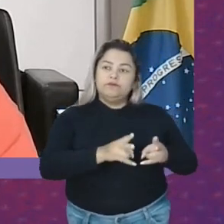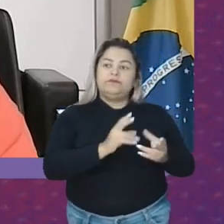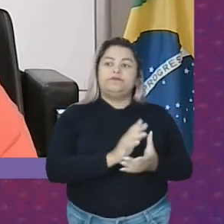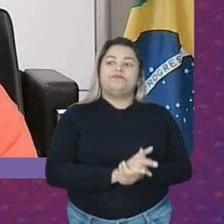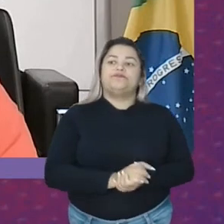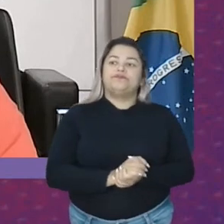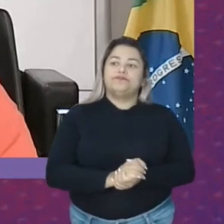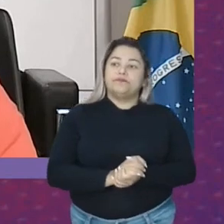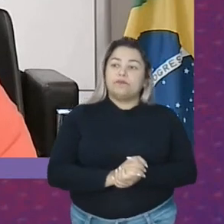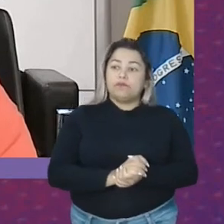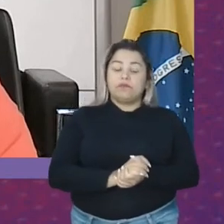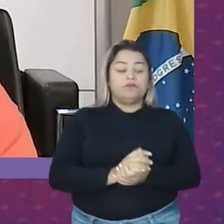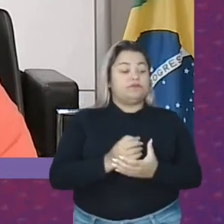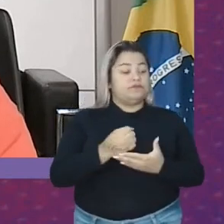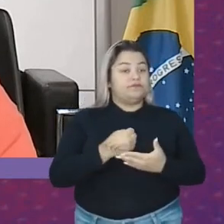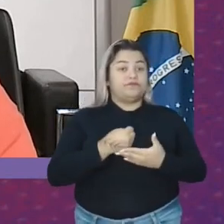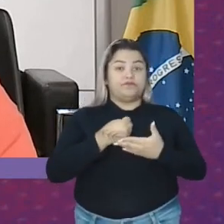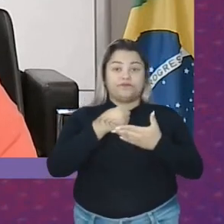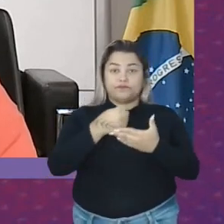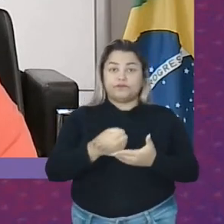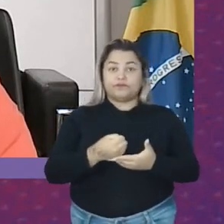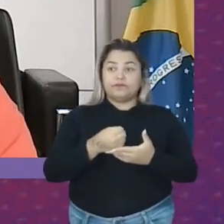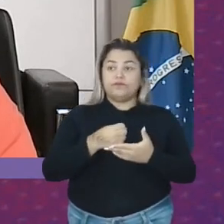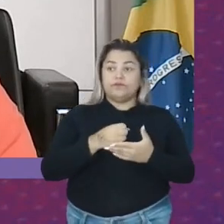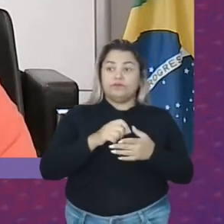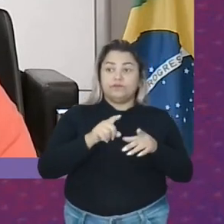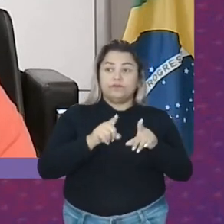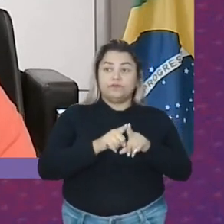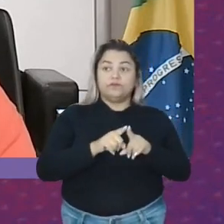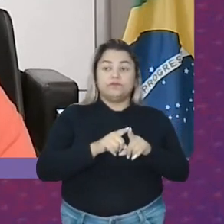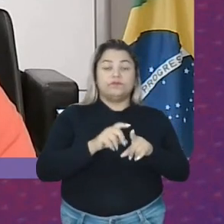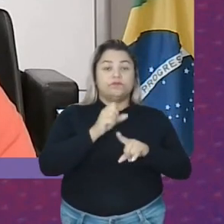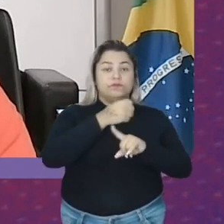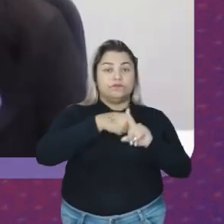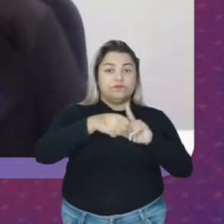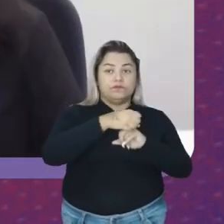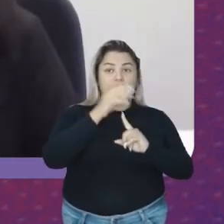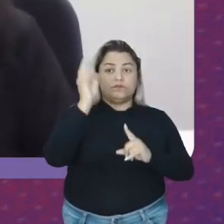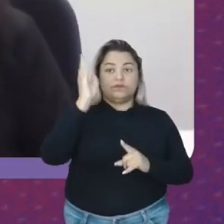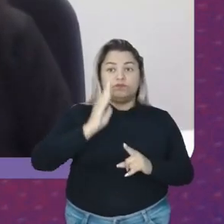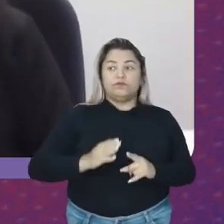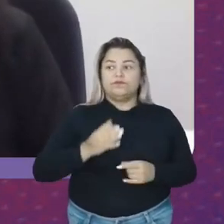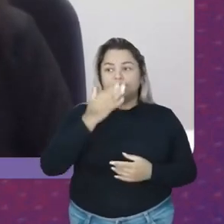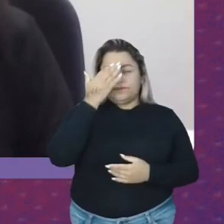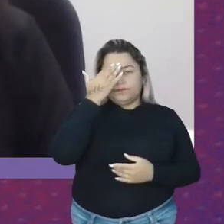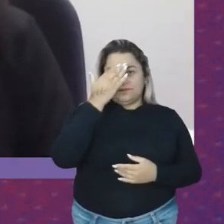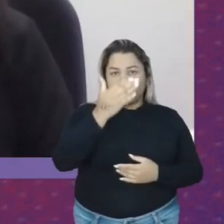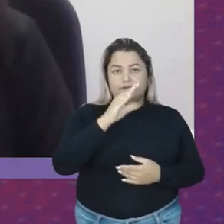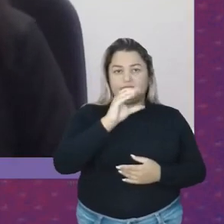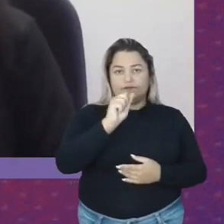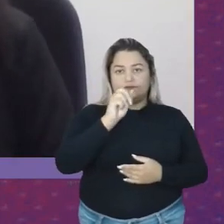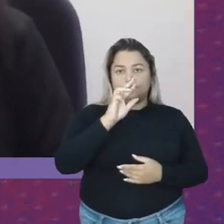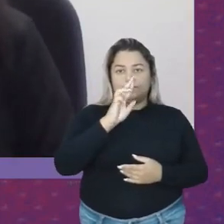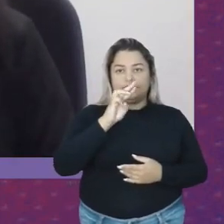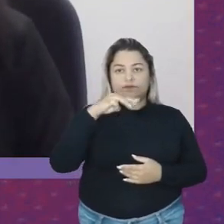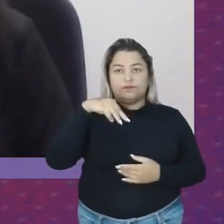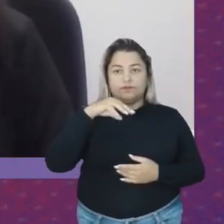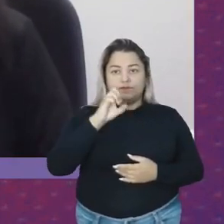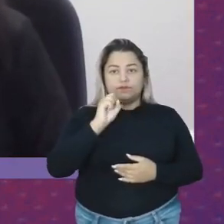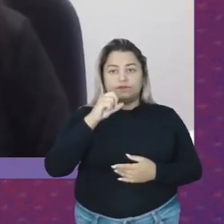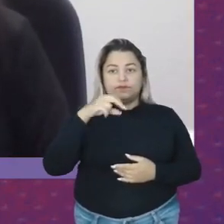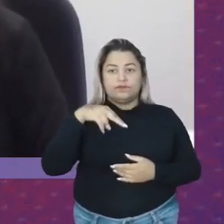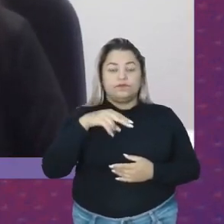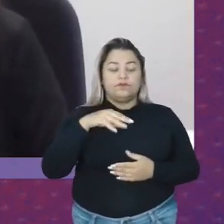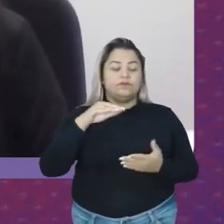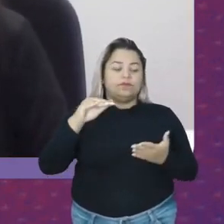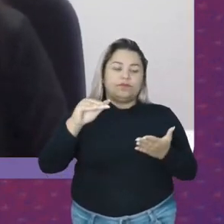conjunto de entregas importantes para a sociedade brasileira. Obrigada, Carmen. Obrigada, secretárias,